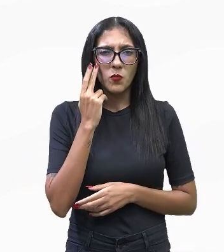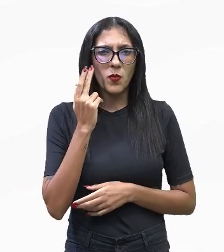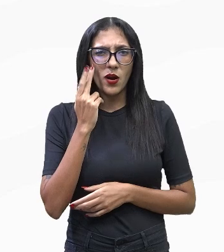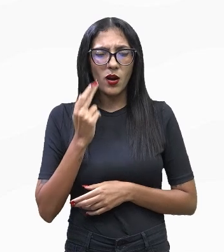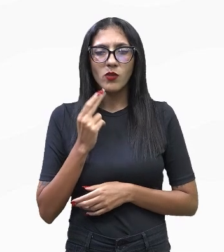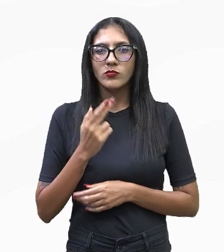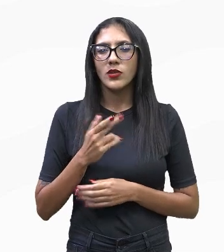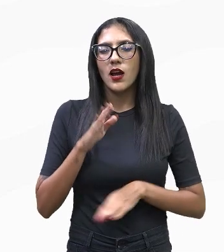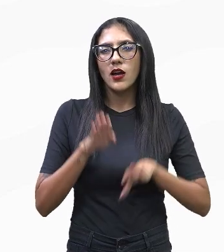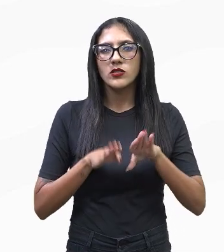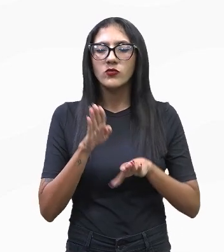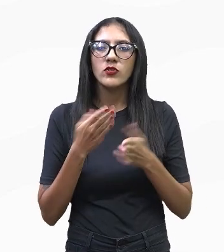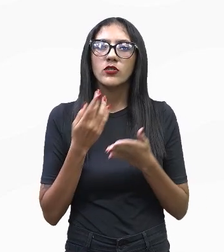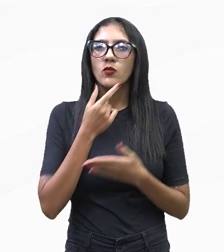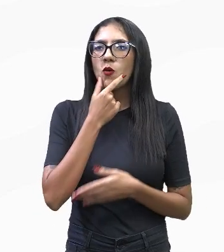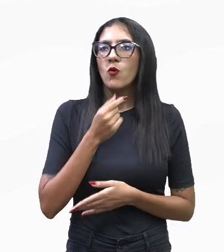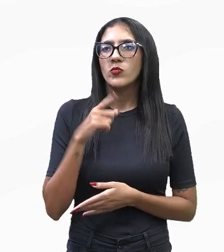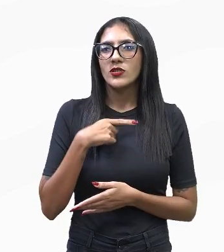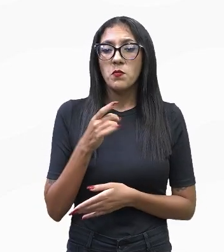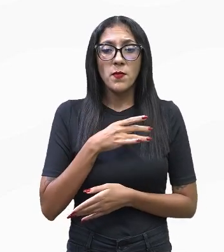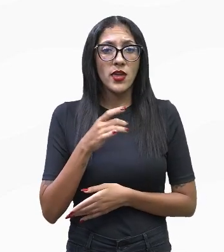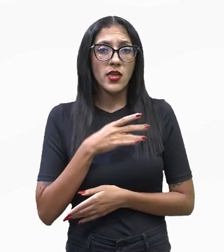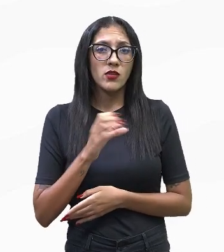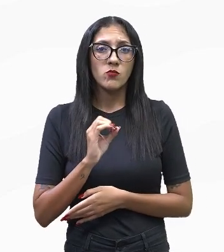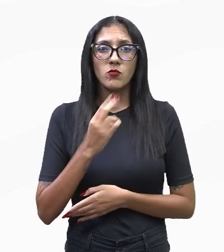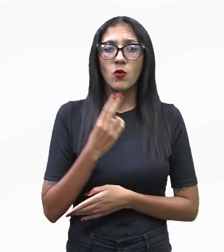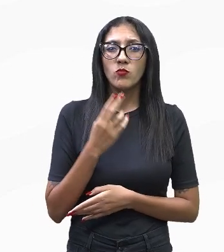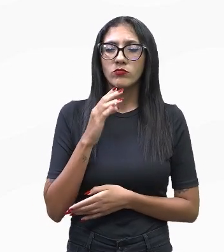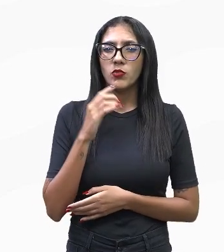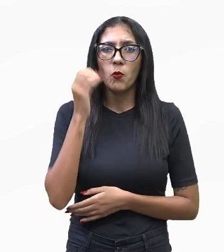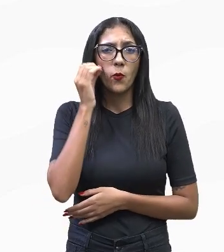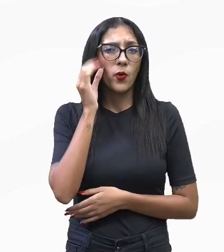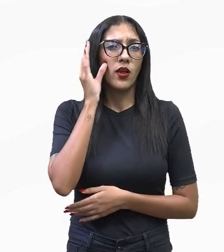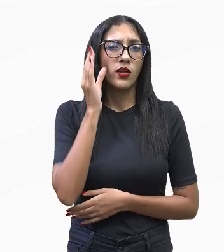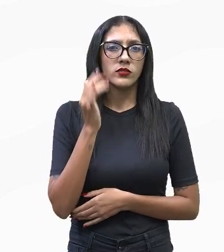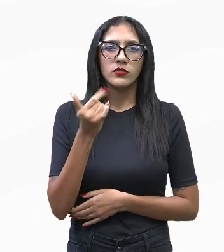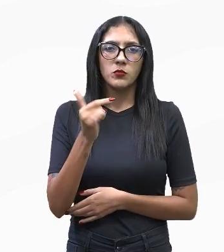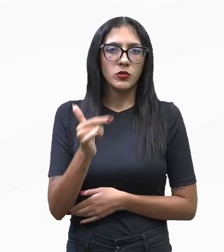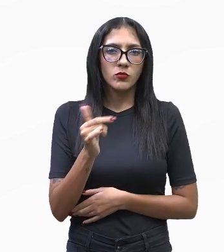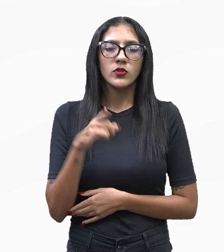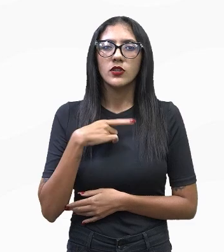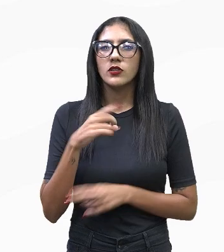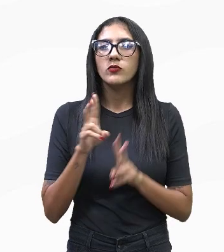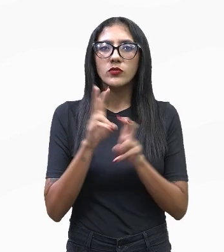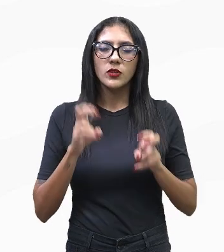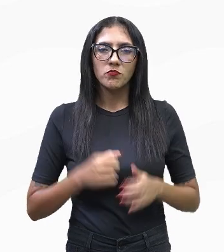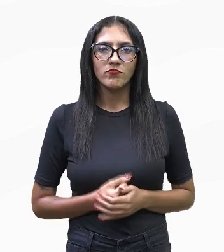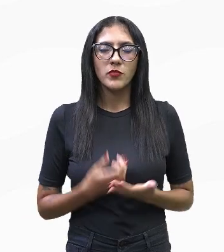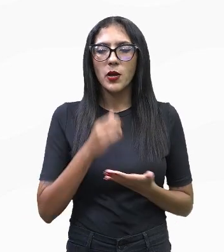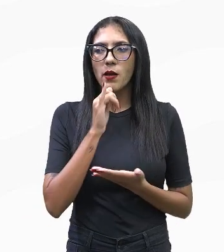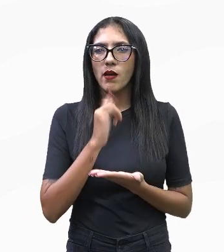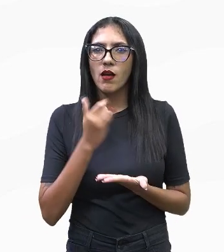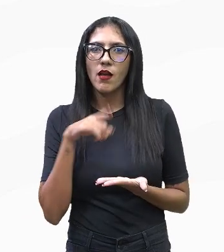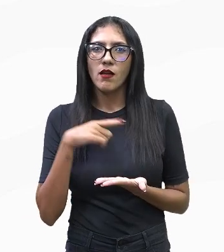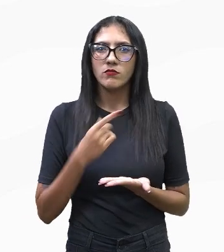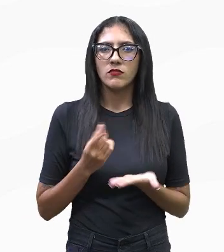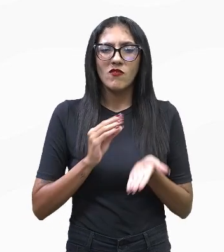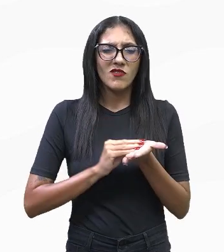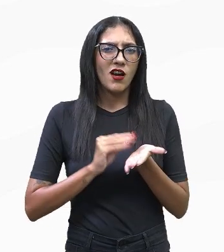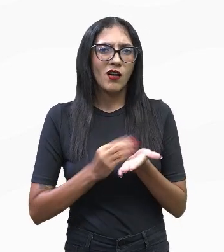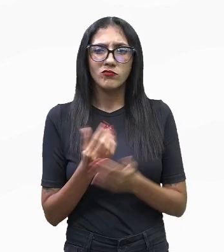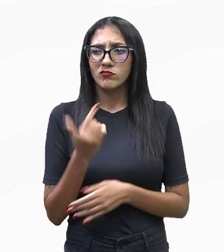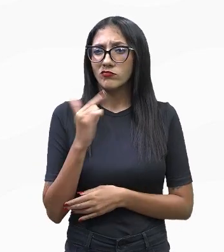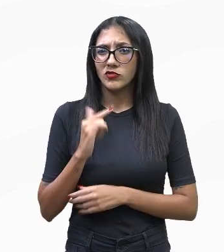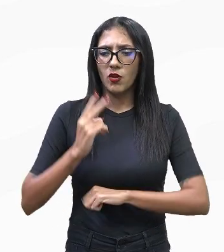medo ou por desconhecimento, acontece muito nos homens, por essa falta mesmo de